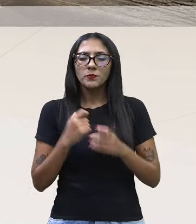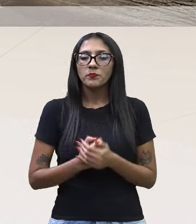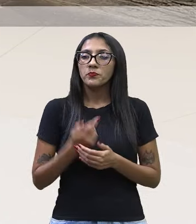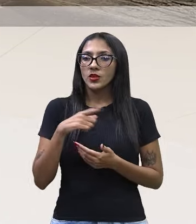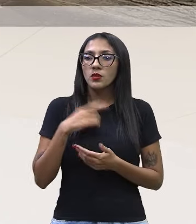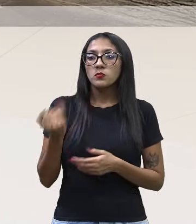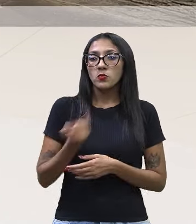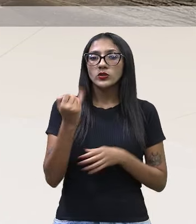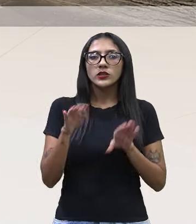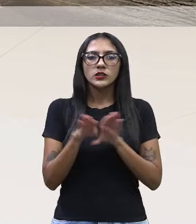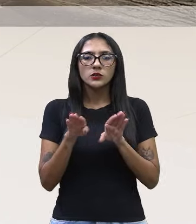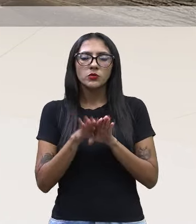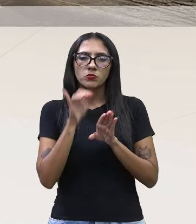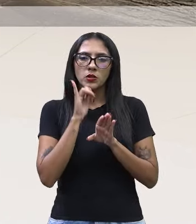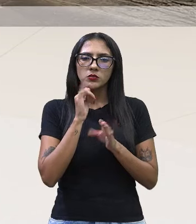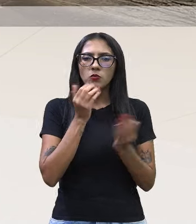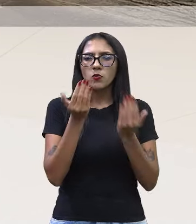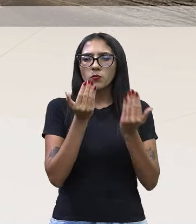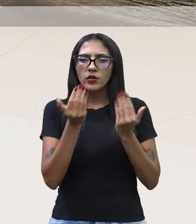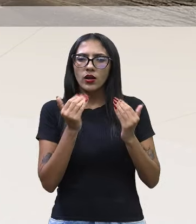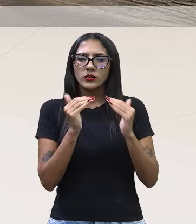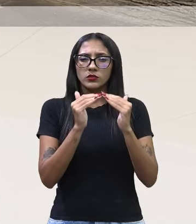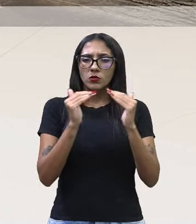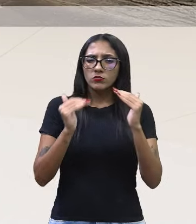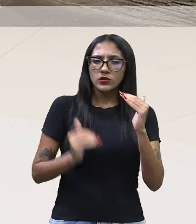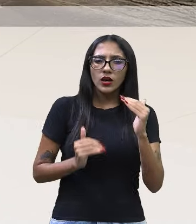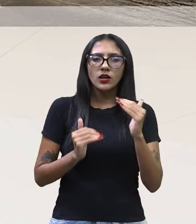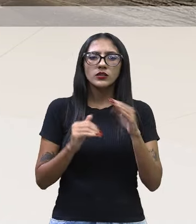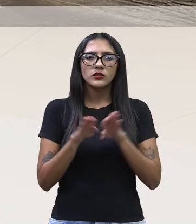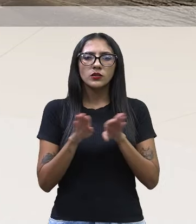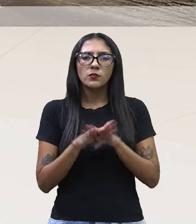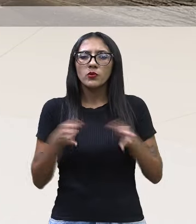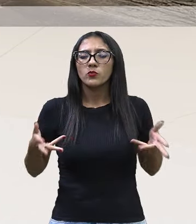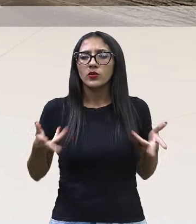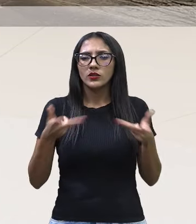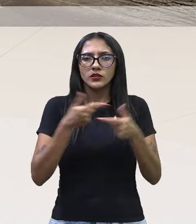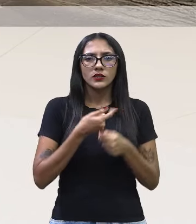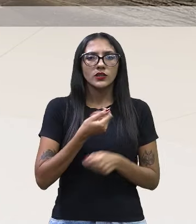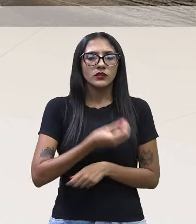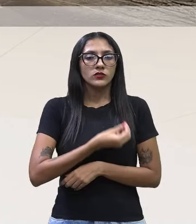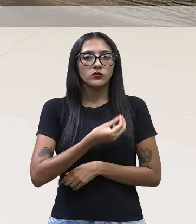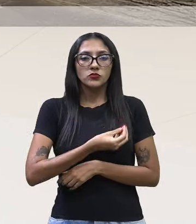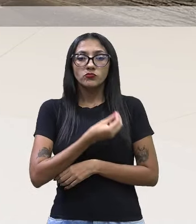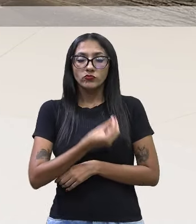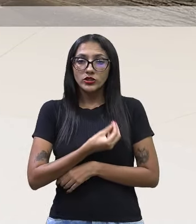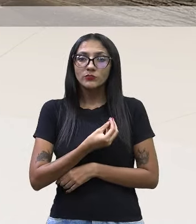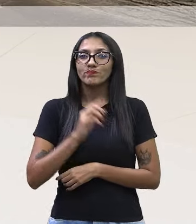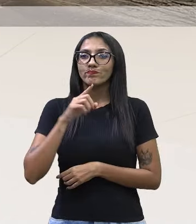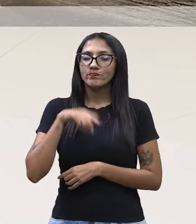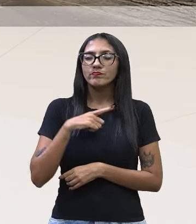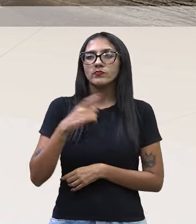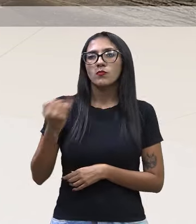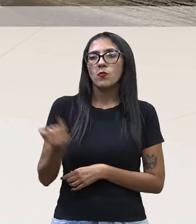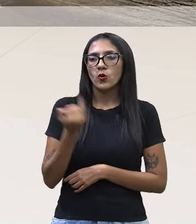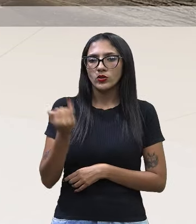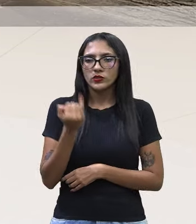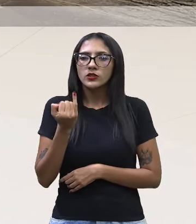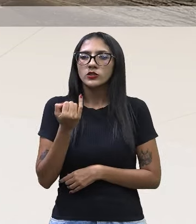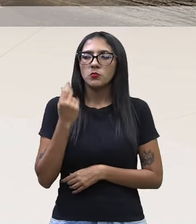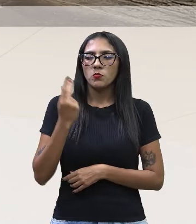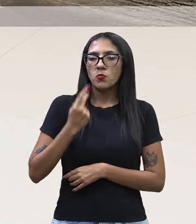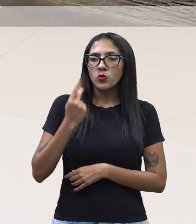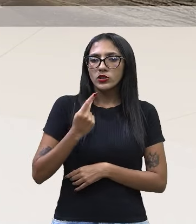importantes como a desigualdade desenvolvimento e qualidade de vida e são fundamentais para a criação de políticas informadas